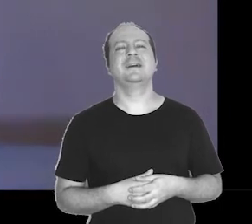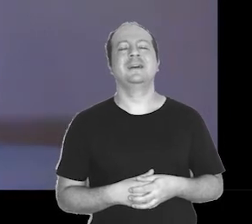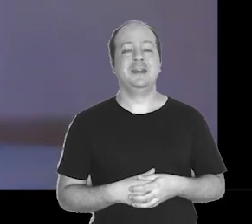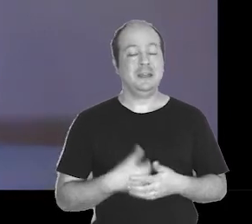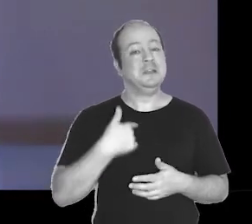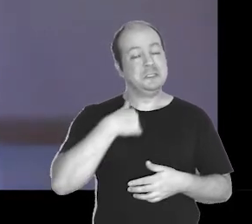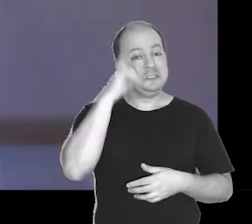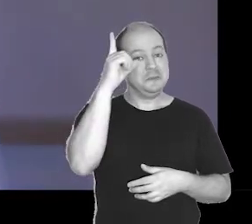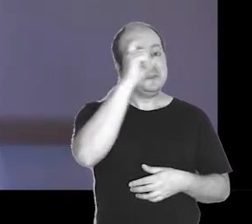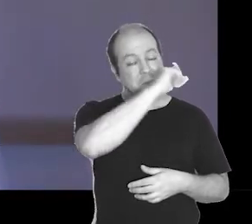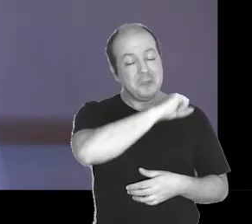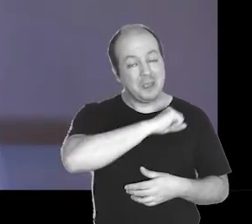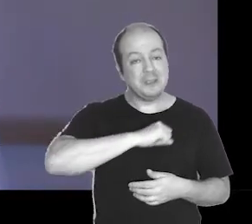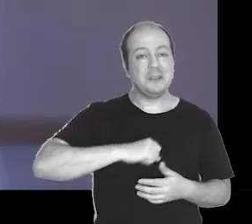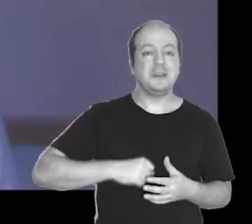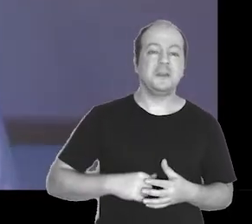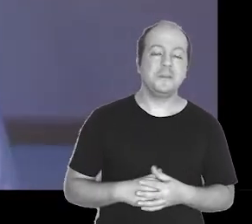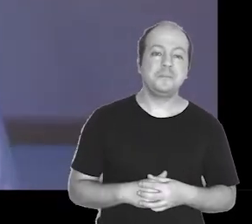Dificilmente